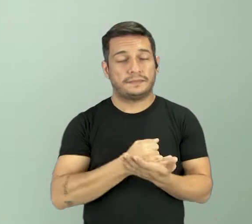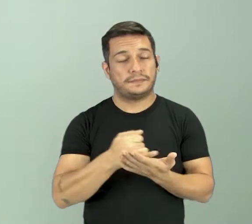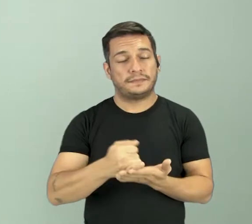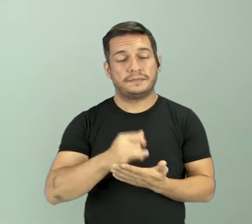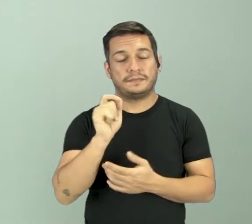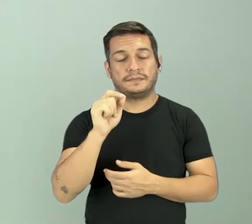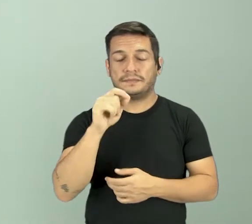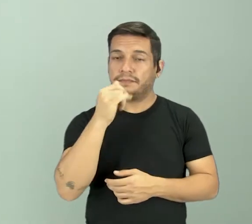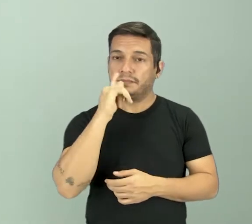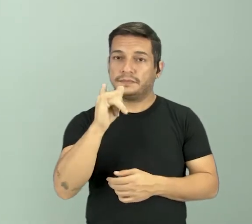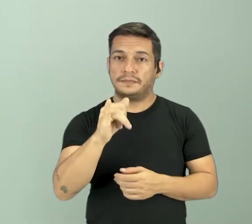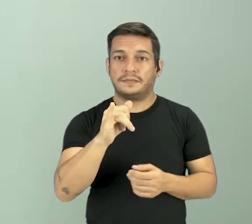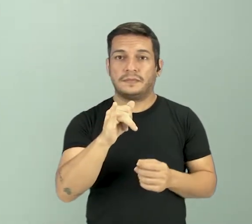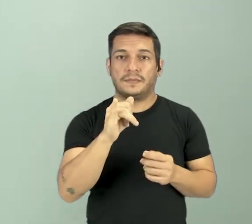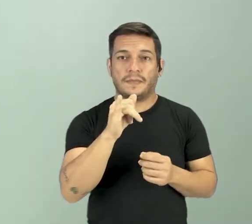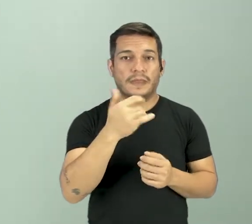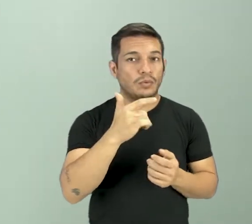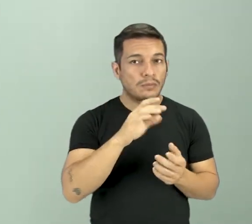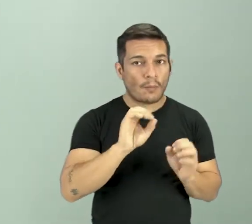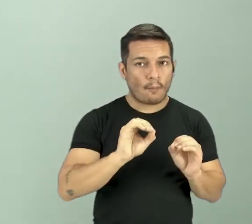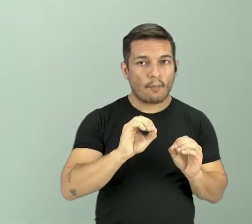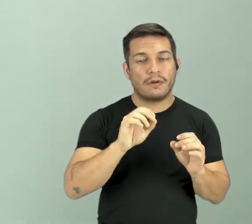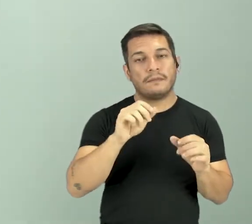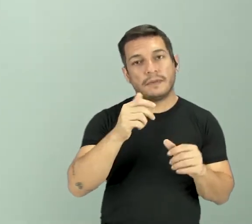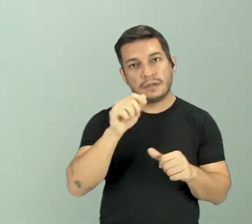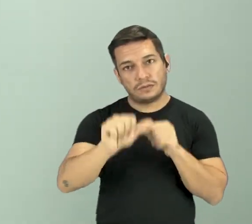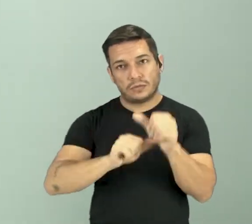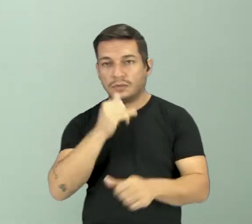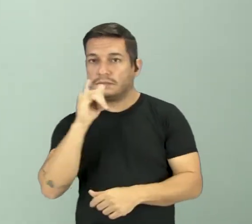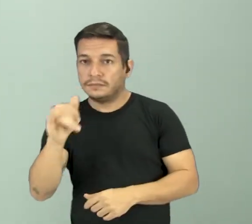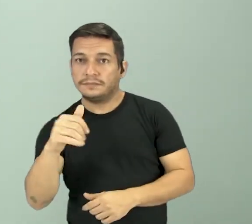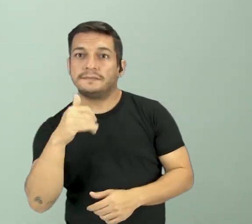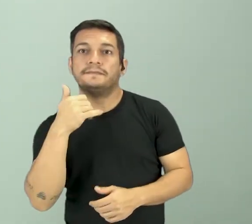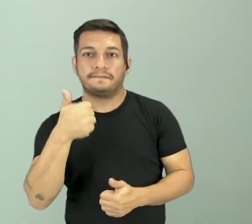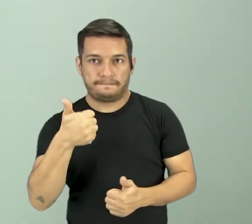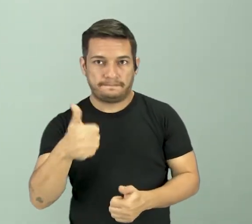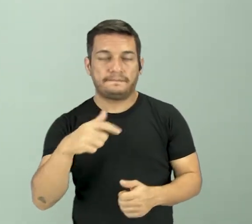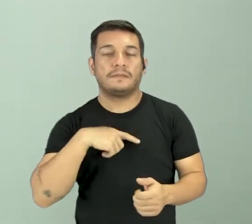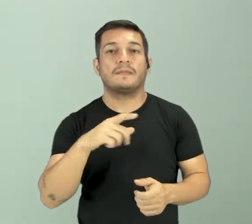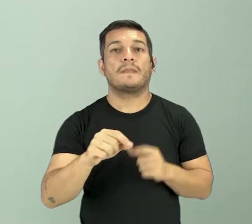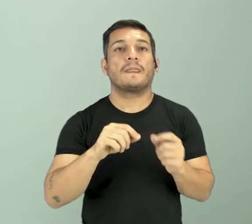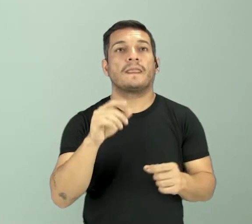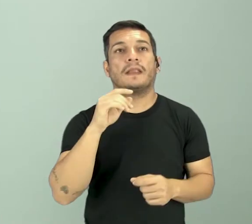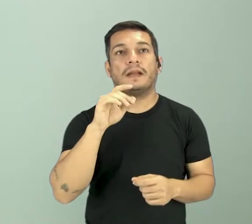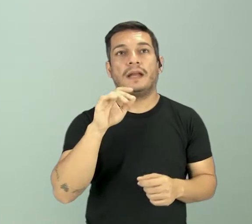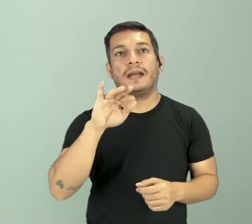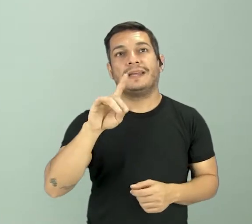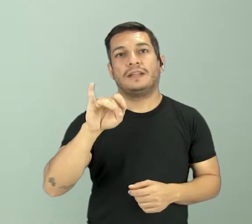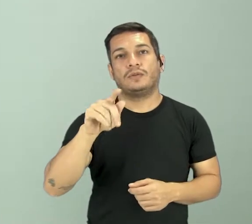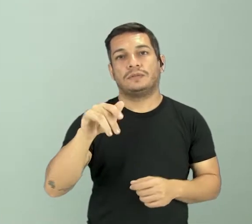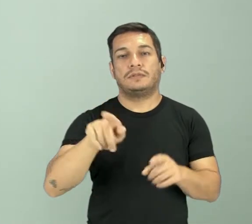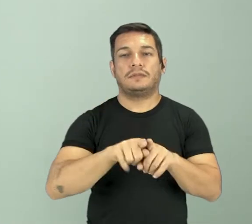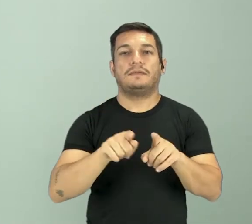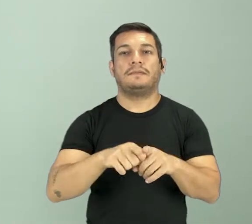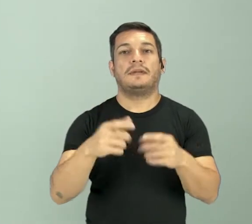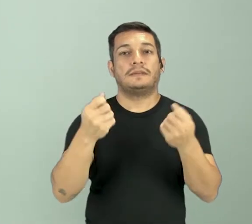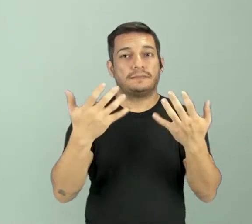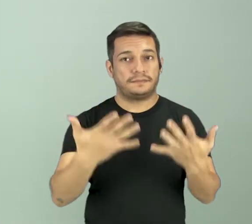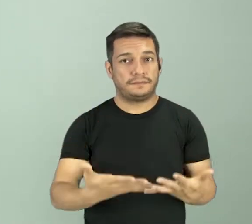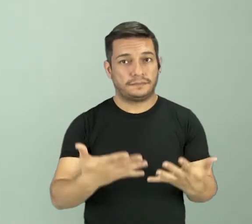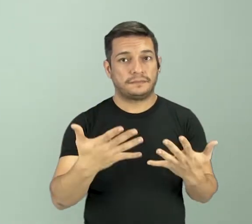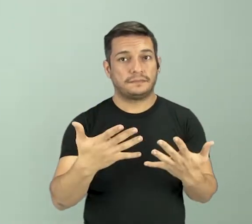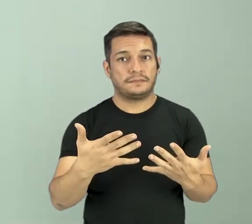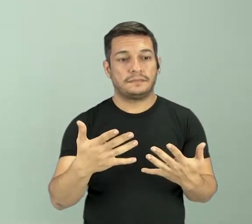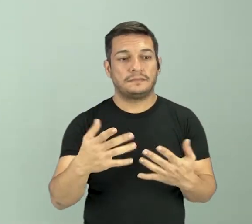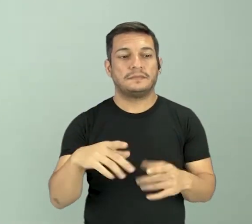energia não elétrica para uma energia elétrica, e aí vai entrar o fenômeno da indução, ali no meio da explicação, no